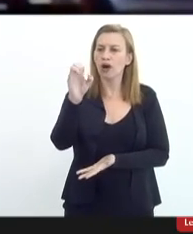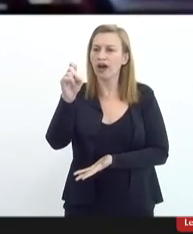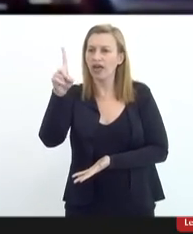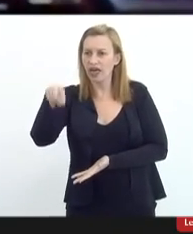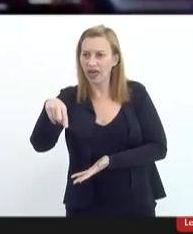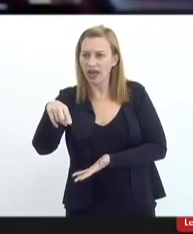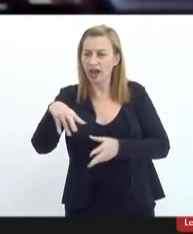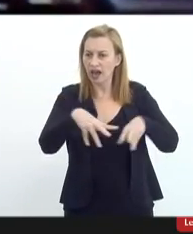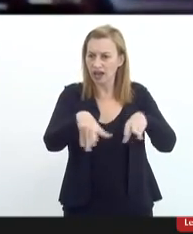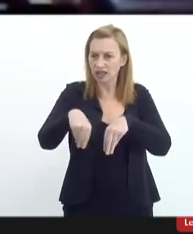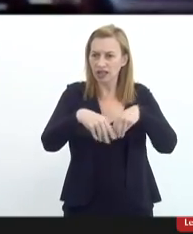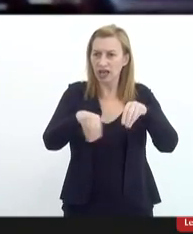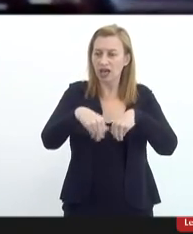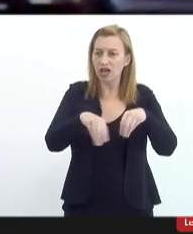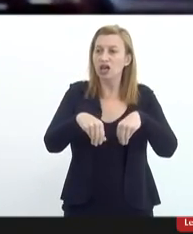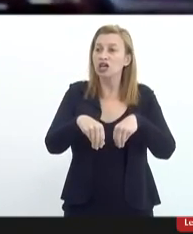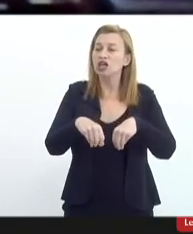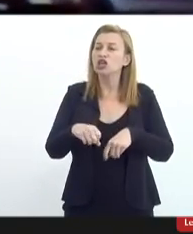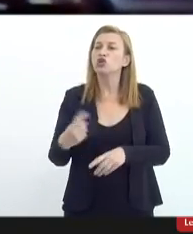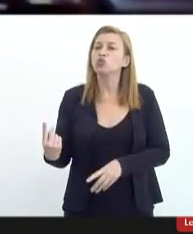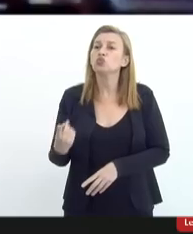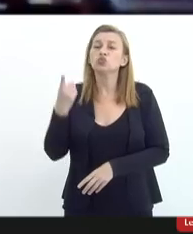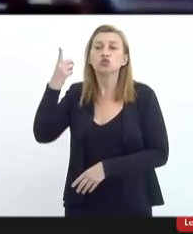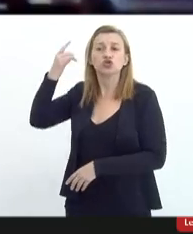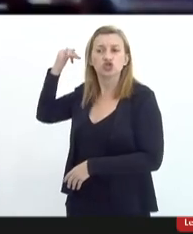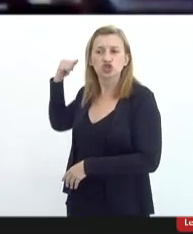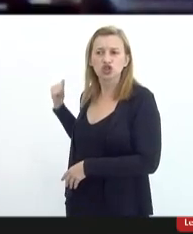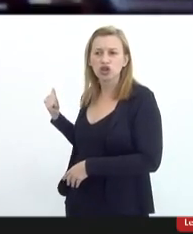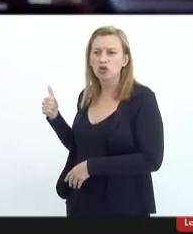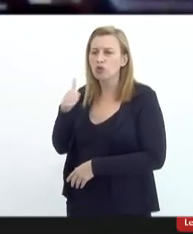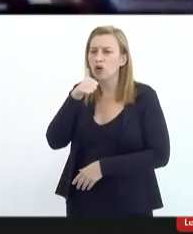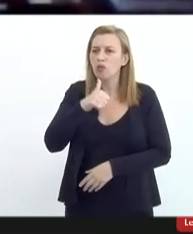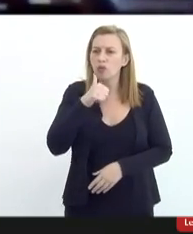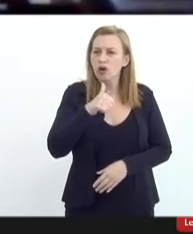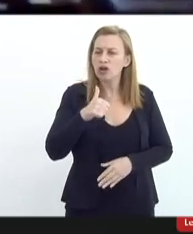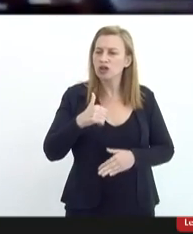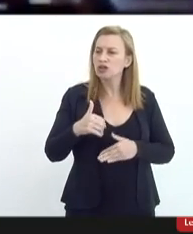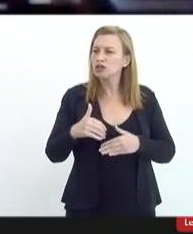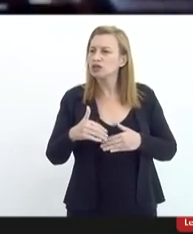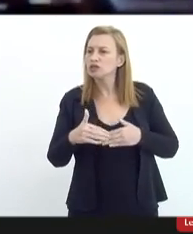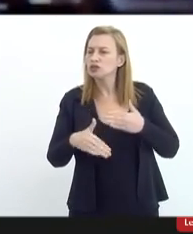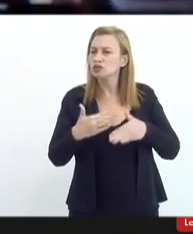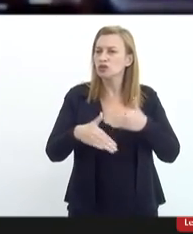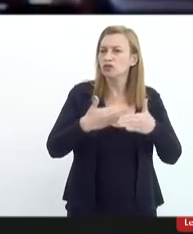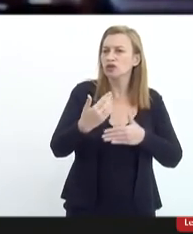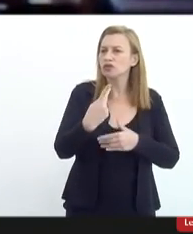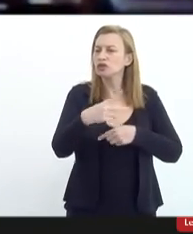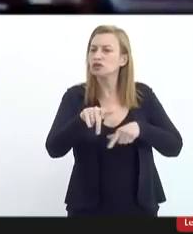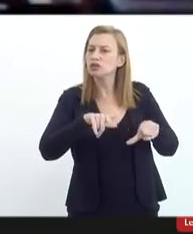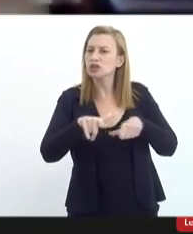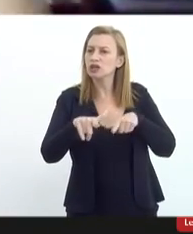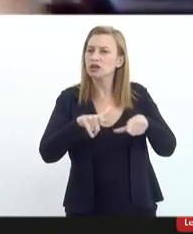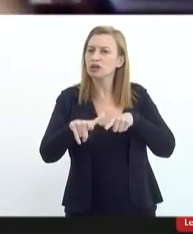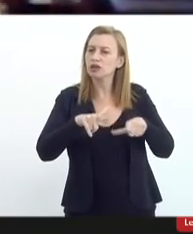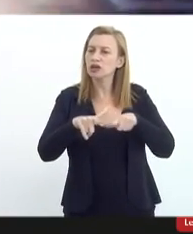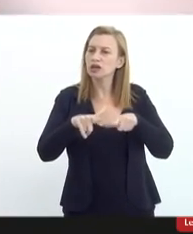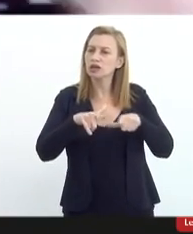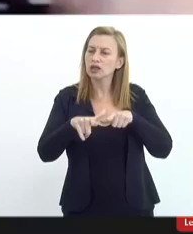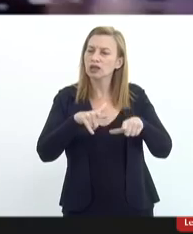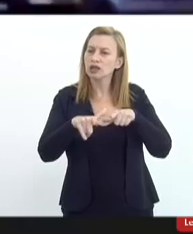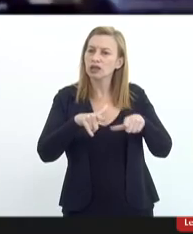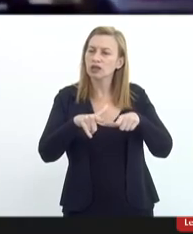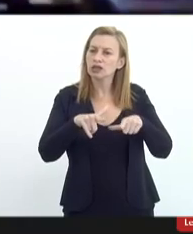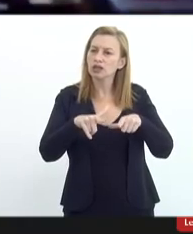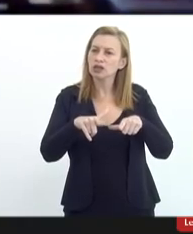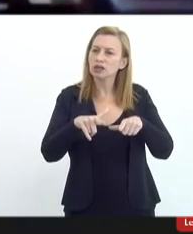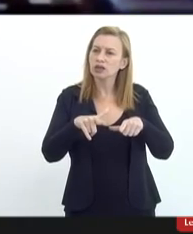E que um dia, uma mulher desenvolvendo o seu trabalho afoitamente, bateu